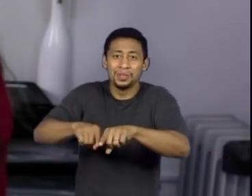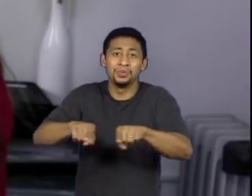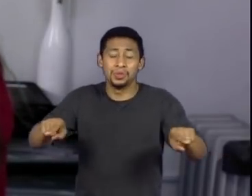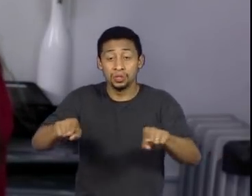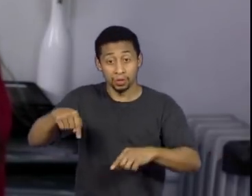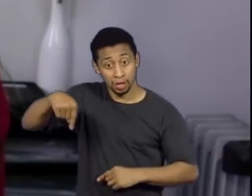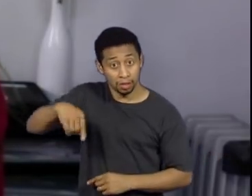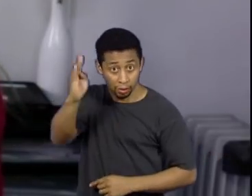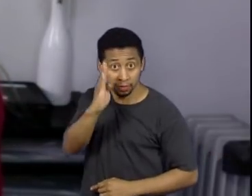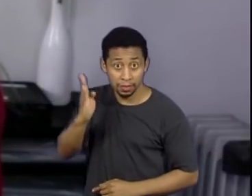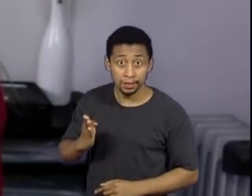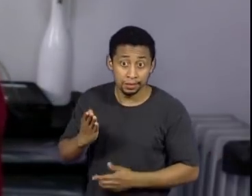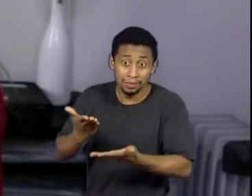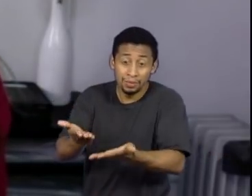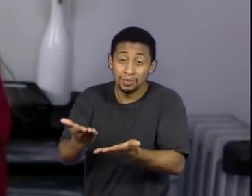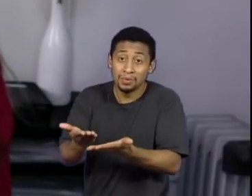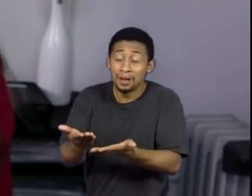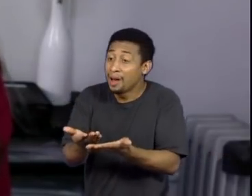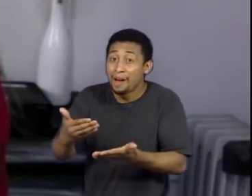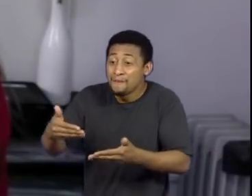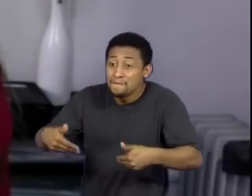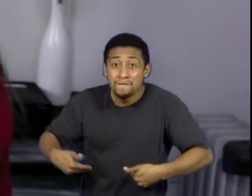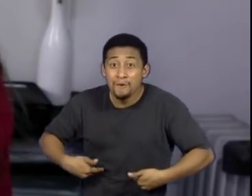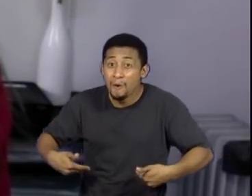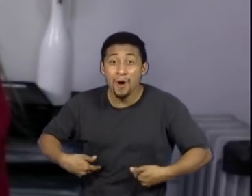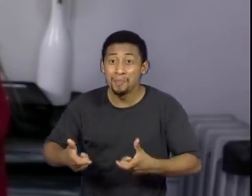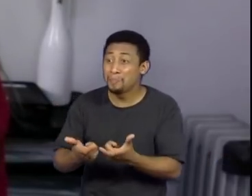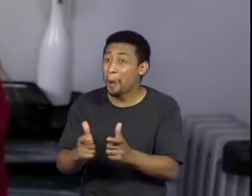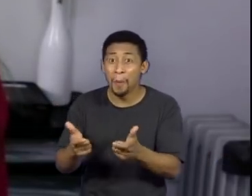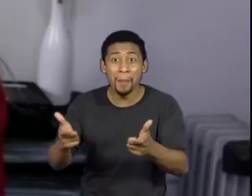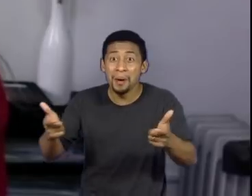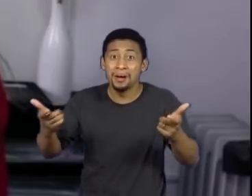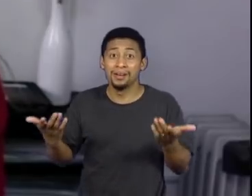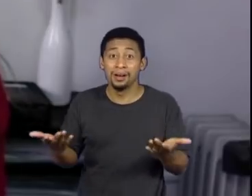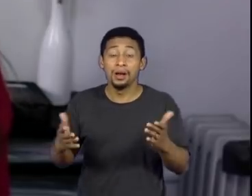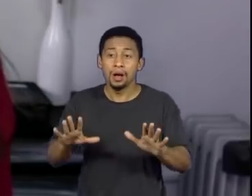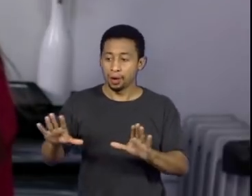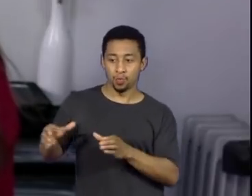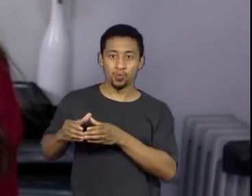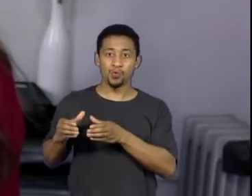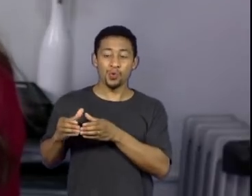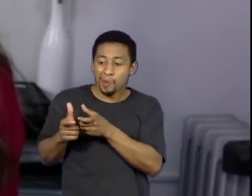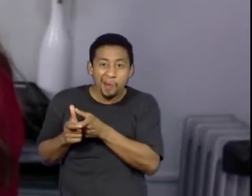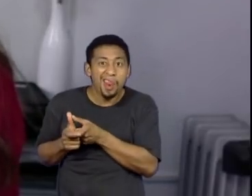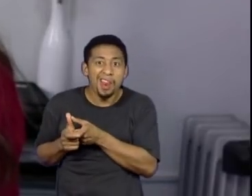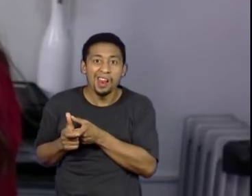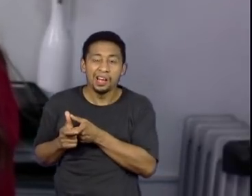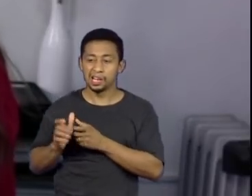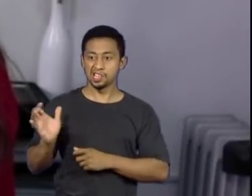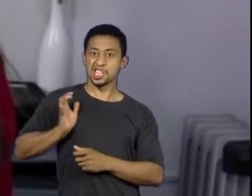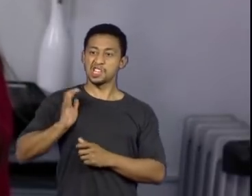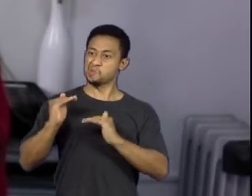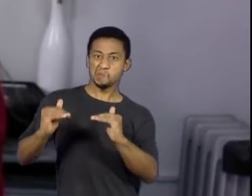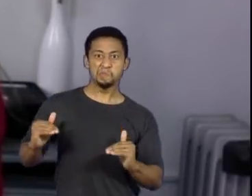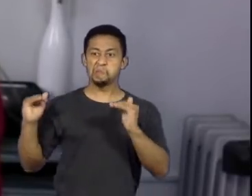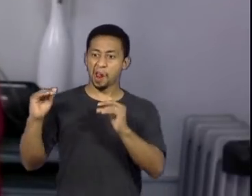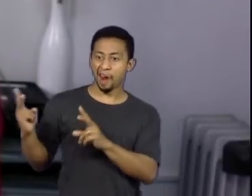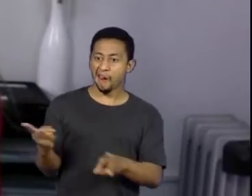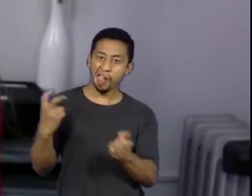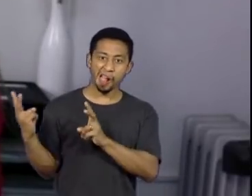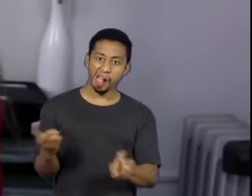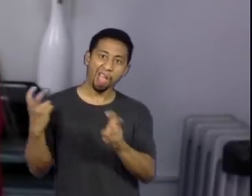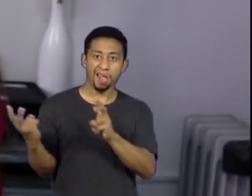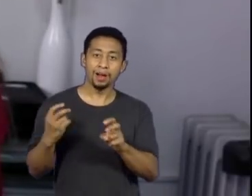que está acontecendo no Brasil. Quanta gente passando fome, né? Enquanto uma classe muito pequena está tendo